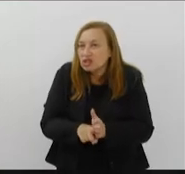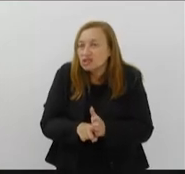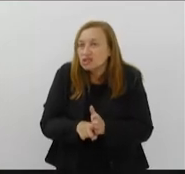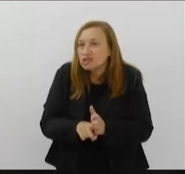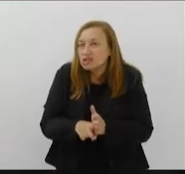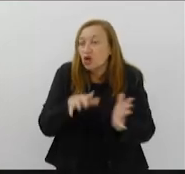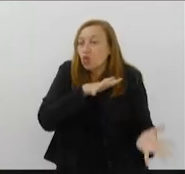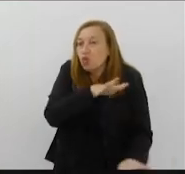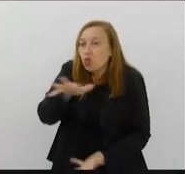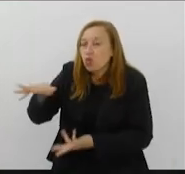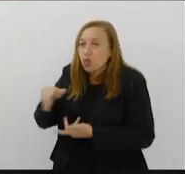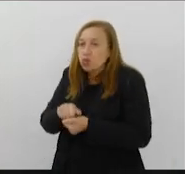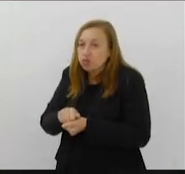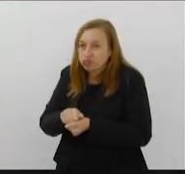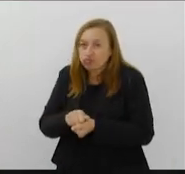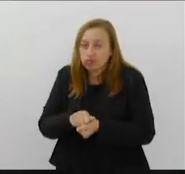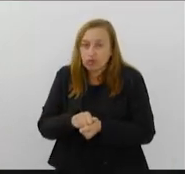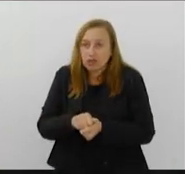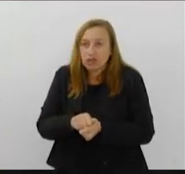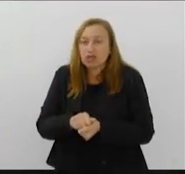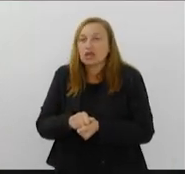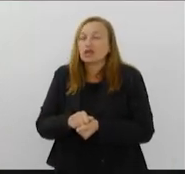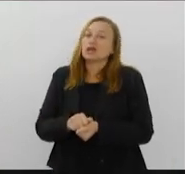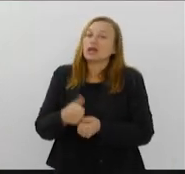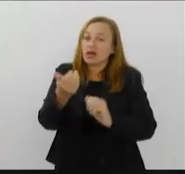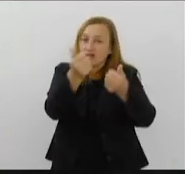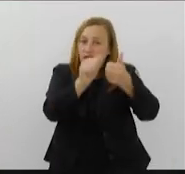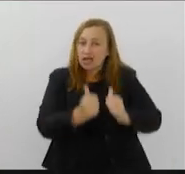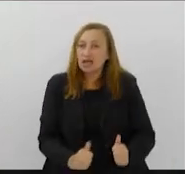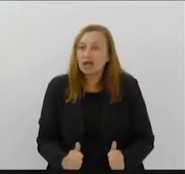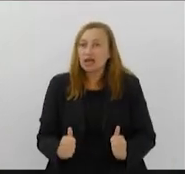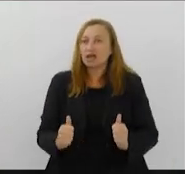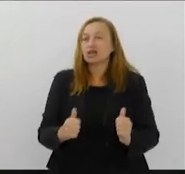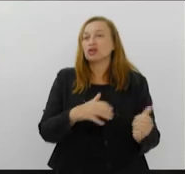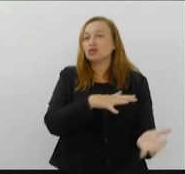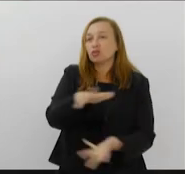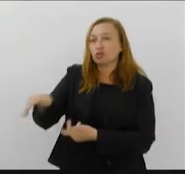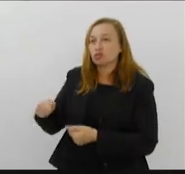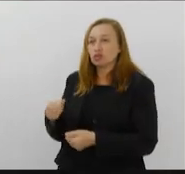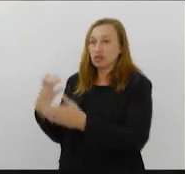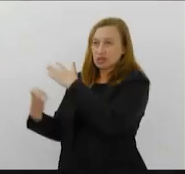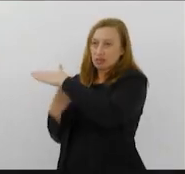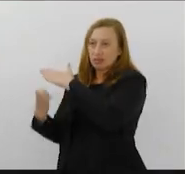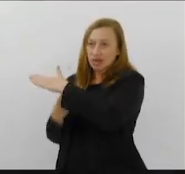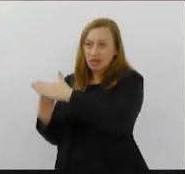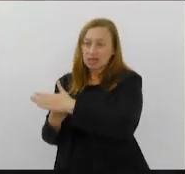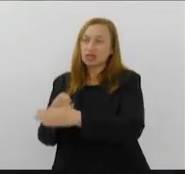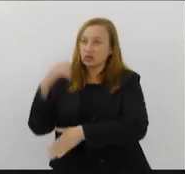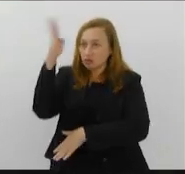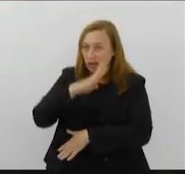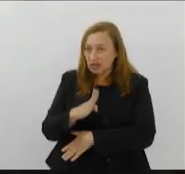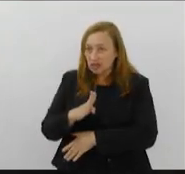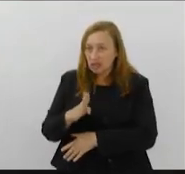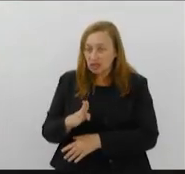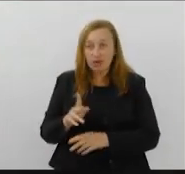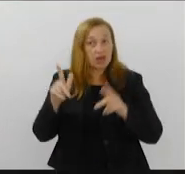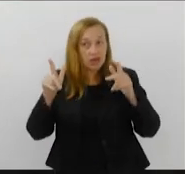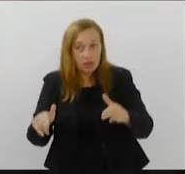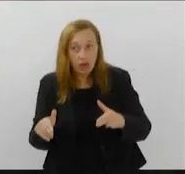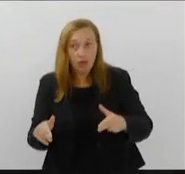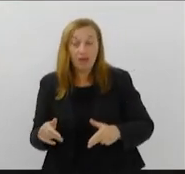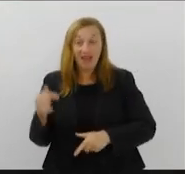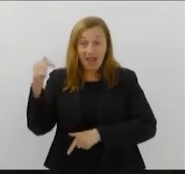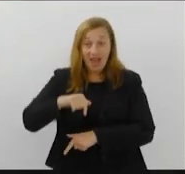grau de confiabilidade das instituições no mundo inteiro, e no Brasil não é diferente, aqui as pessoas confiam nas